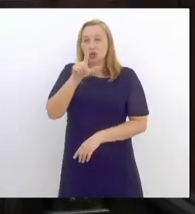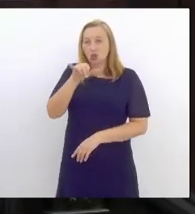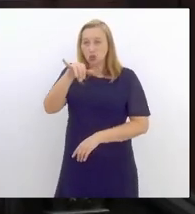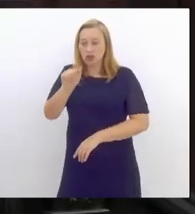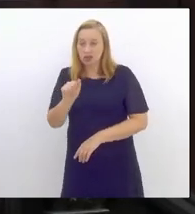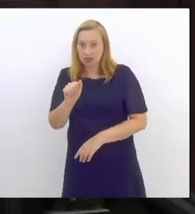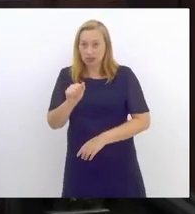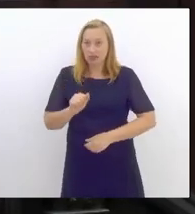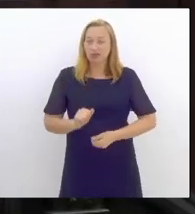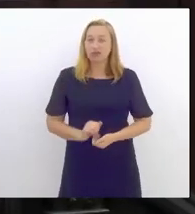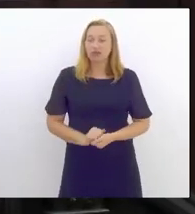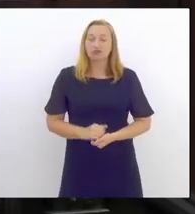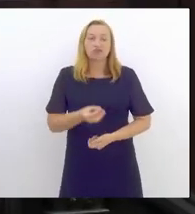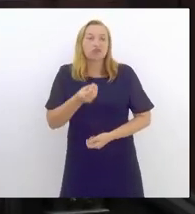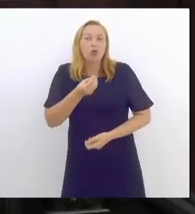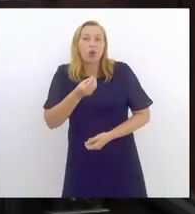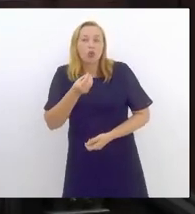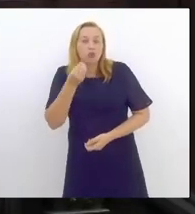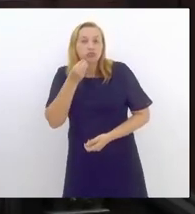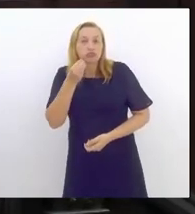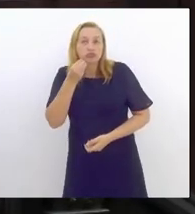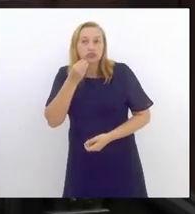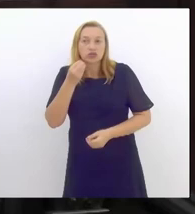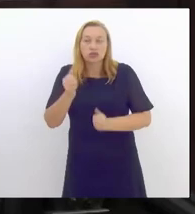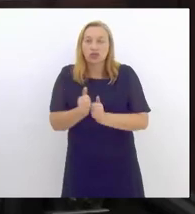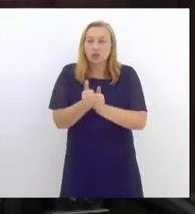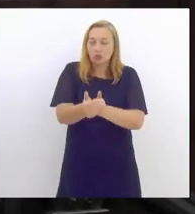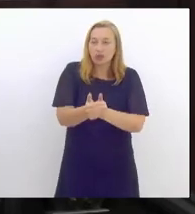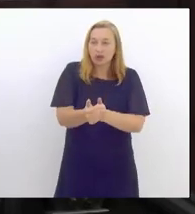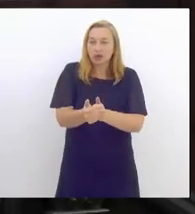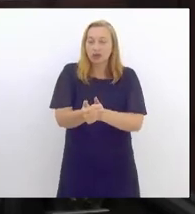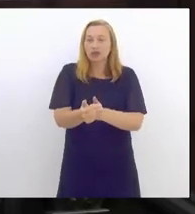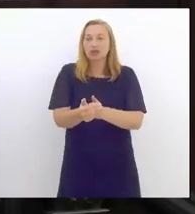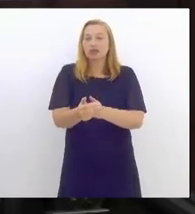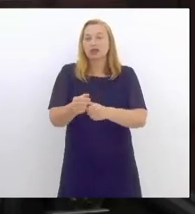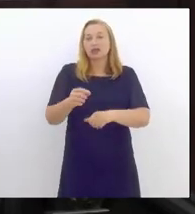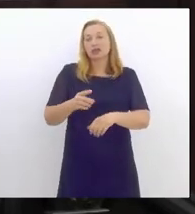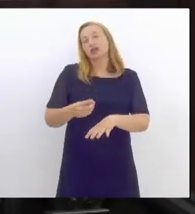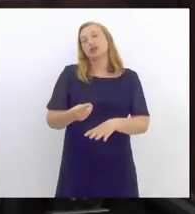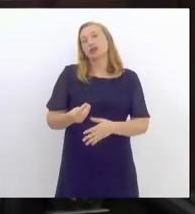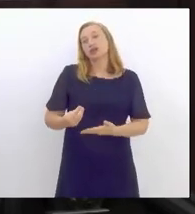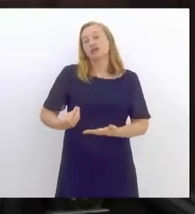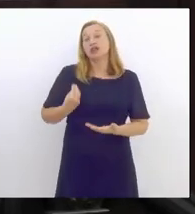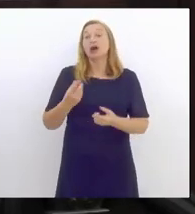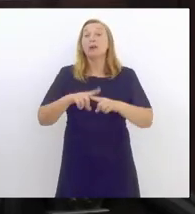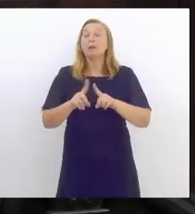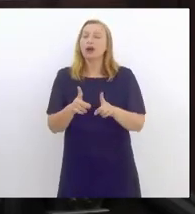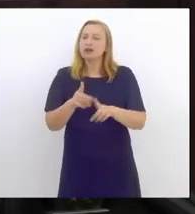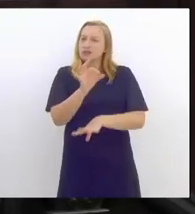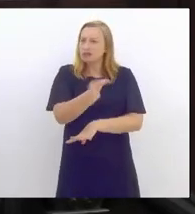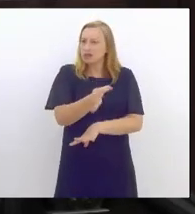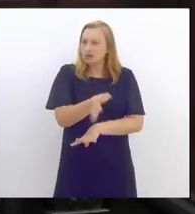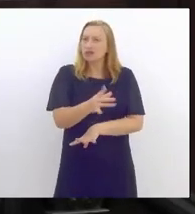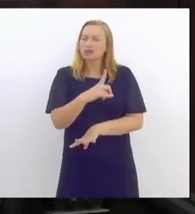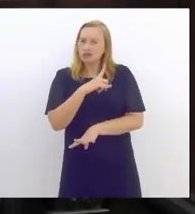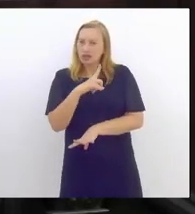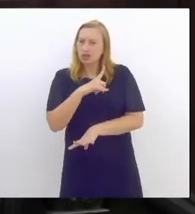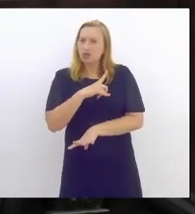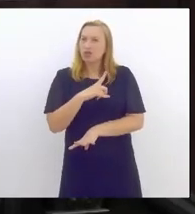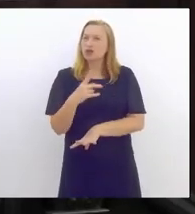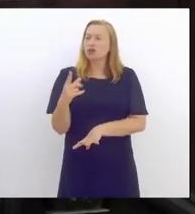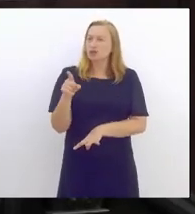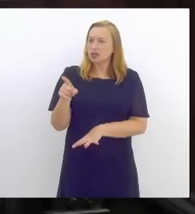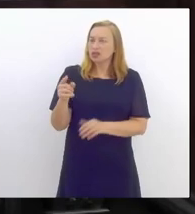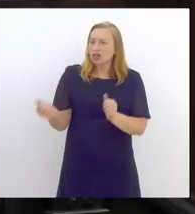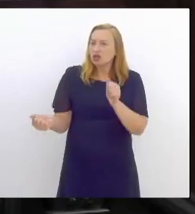teve oportunidade de me acompanhar nessa jornada chamada vida. Mas tenho absoluta certeza que você está ao lado do